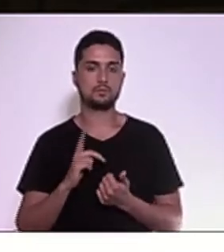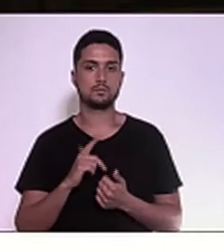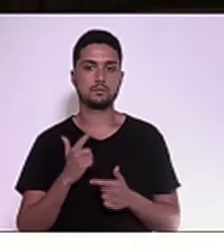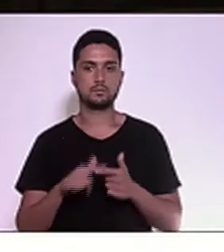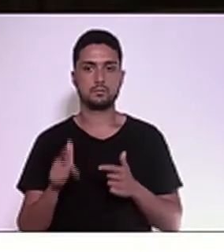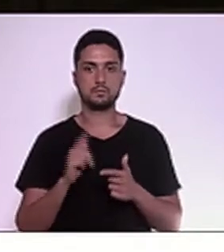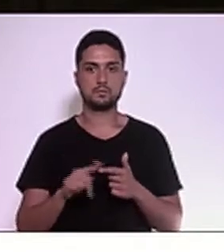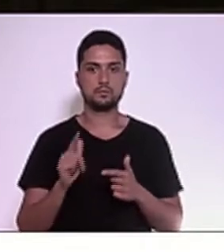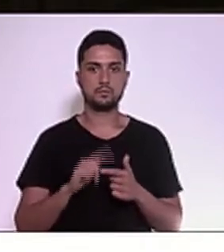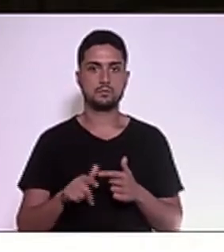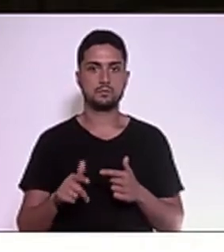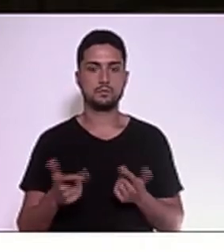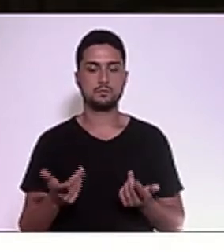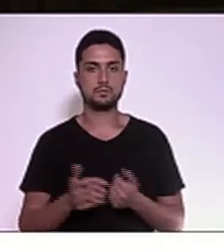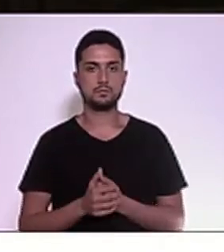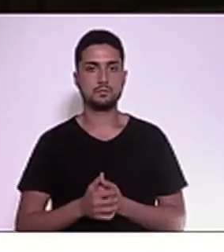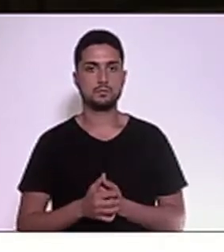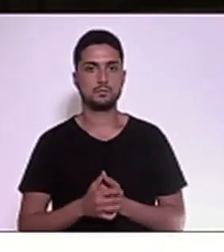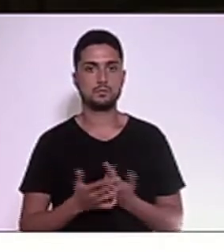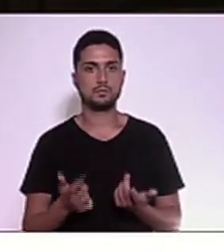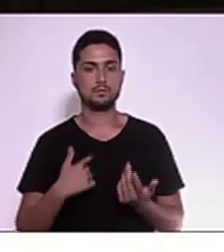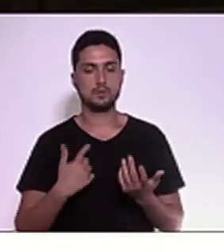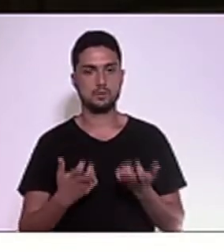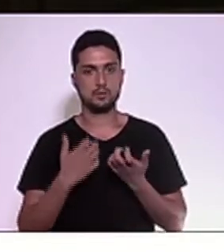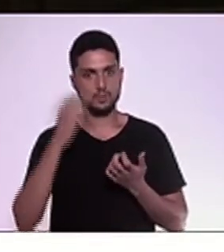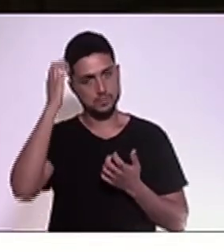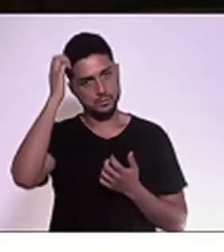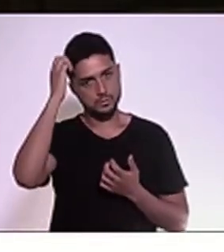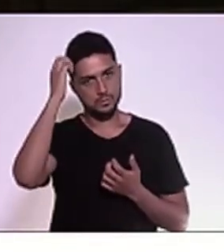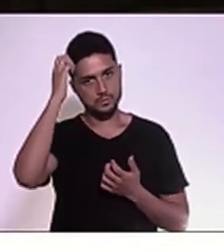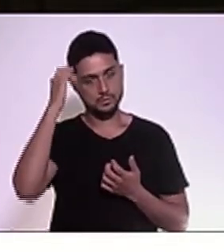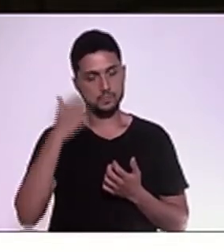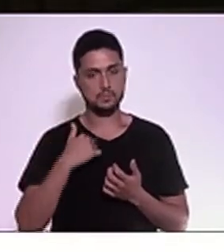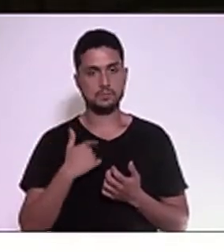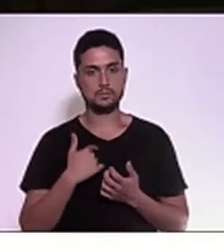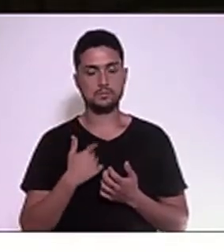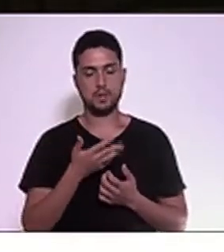situação extraordinária. Por isso, quero aqui